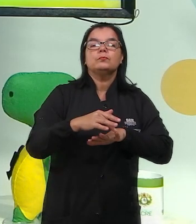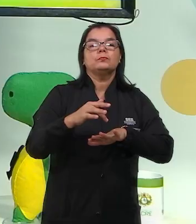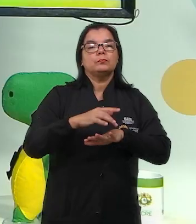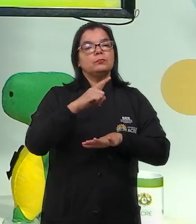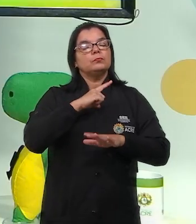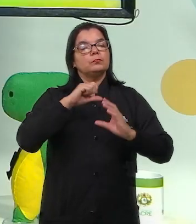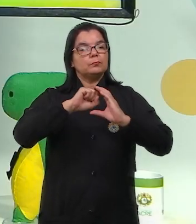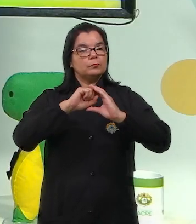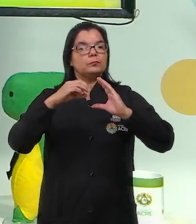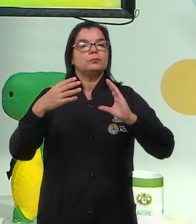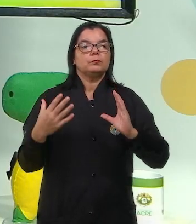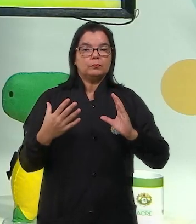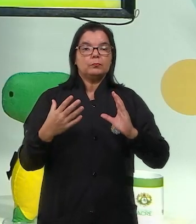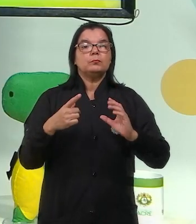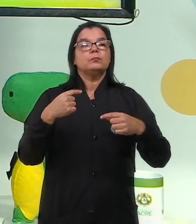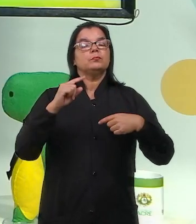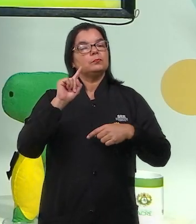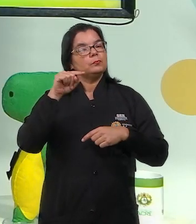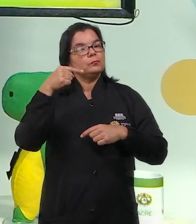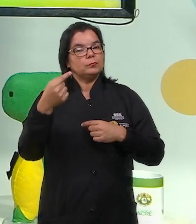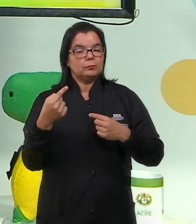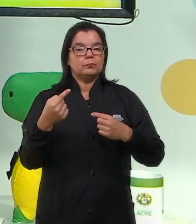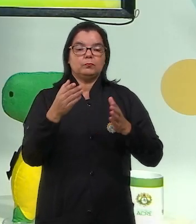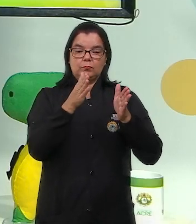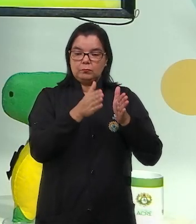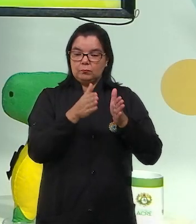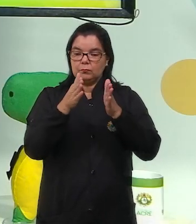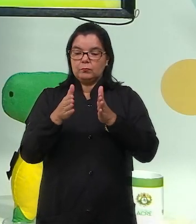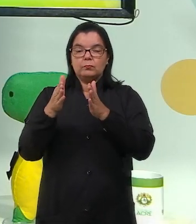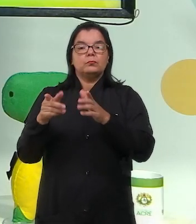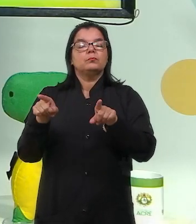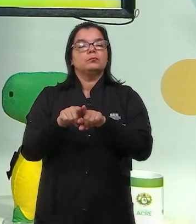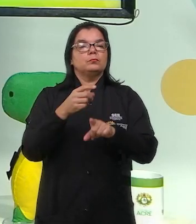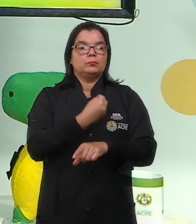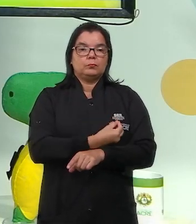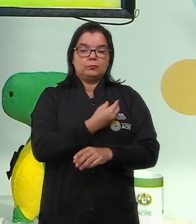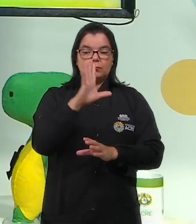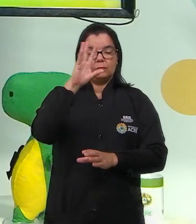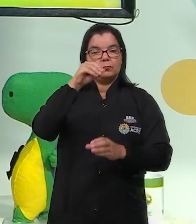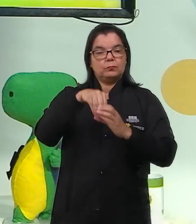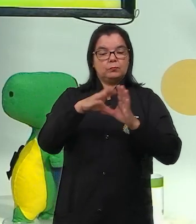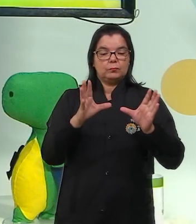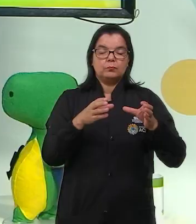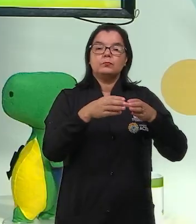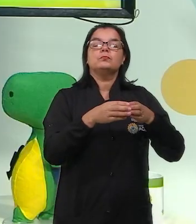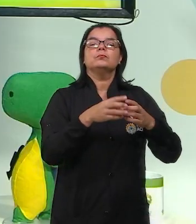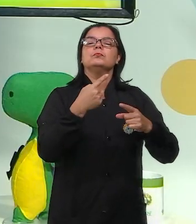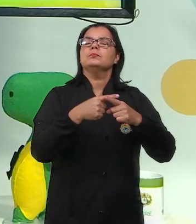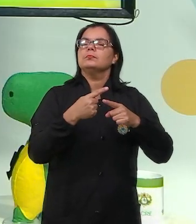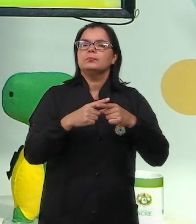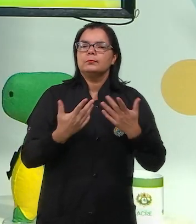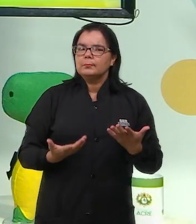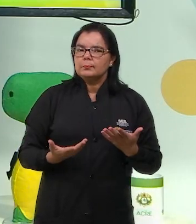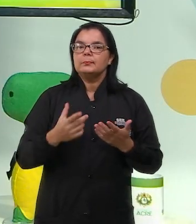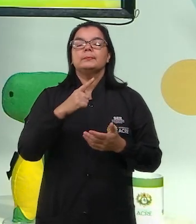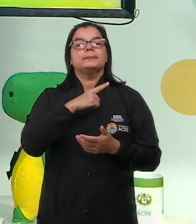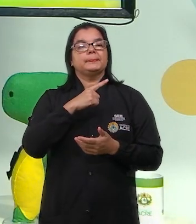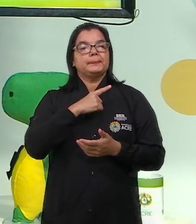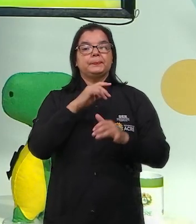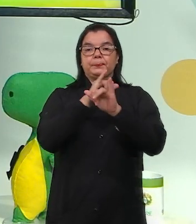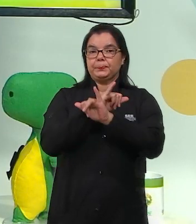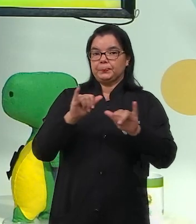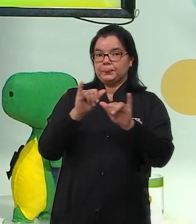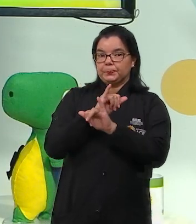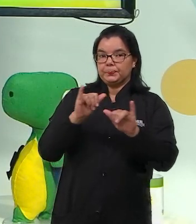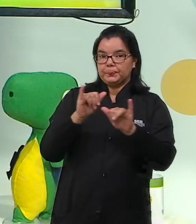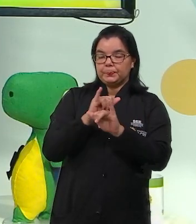suas características e tem outras classificações presentes dentro desse gênero. Por quê? Porque nós temos a notícia,